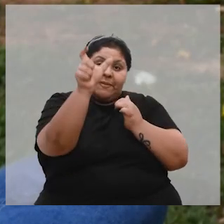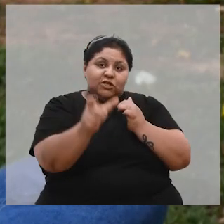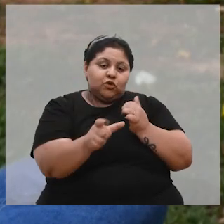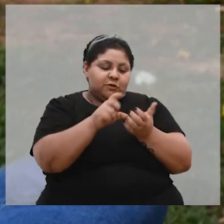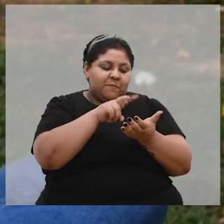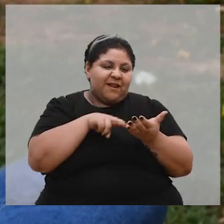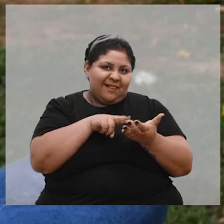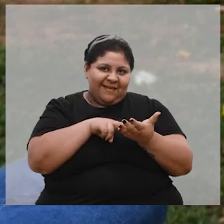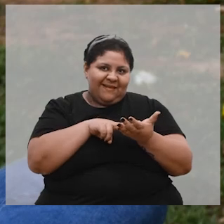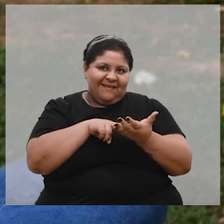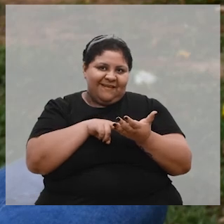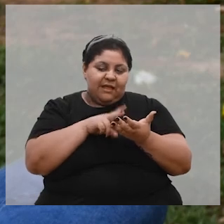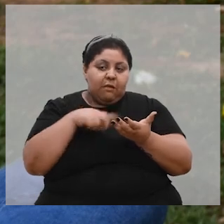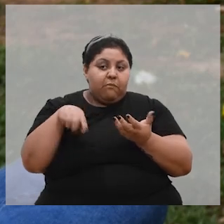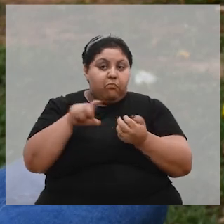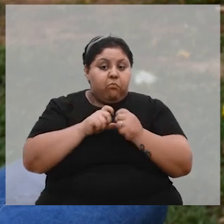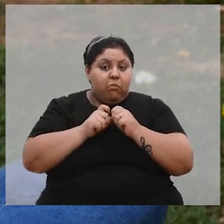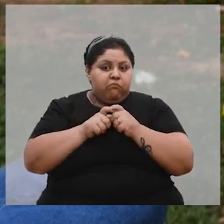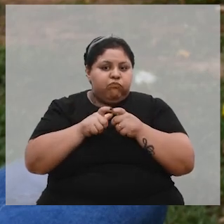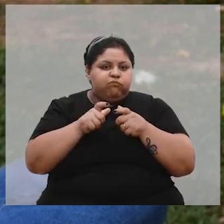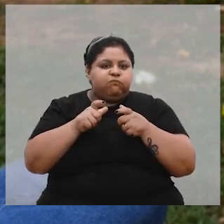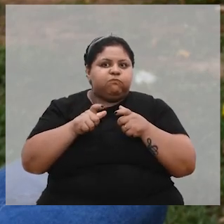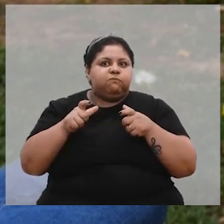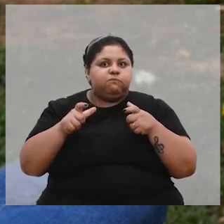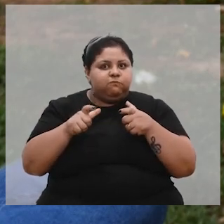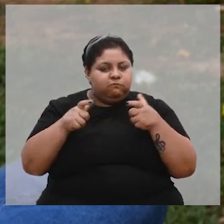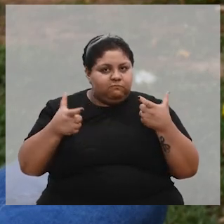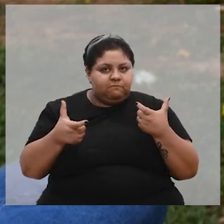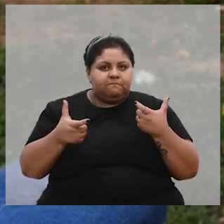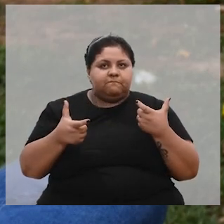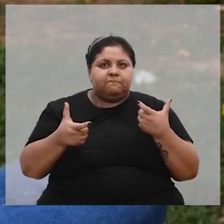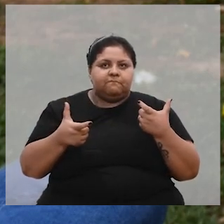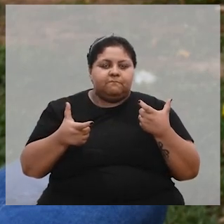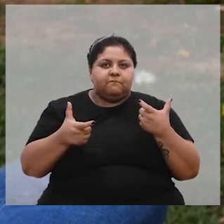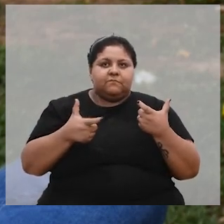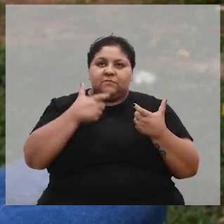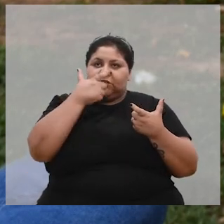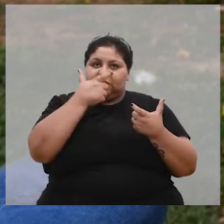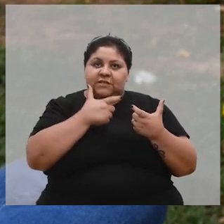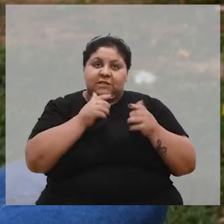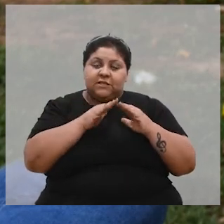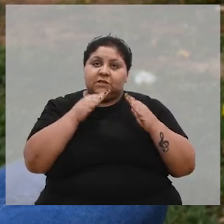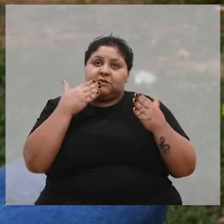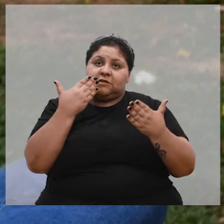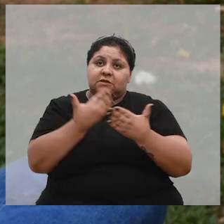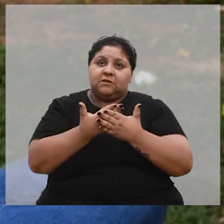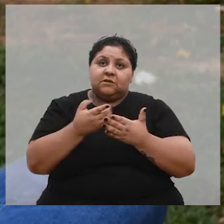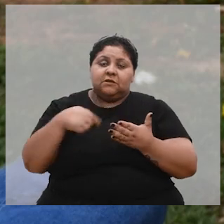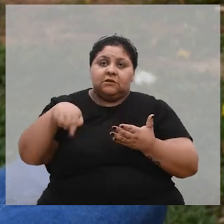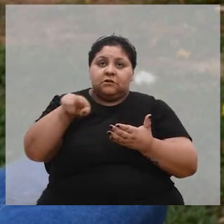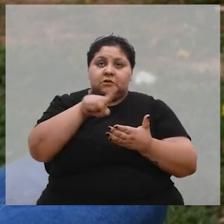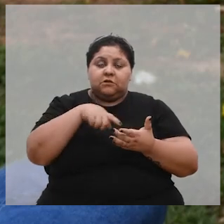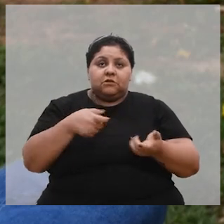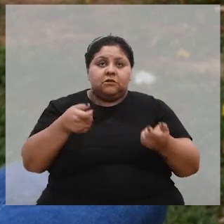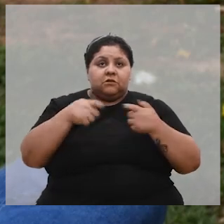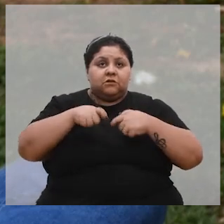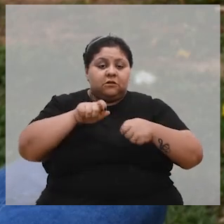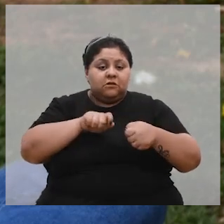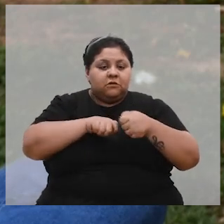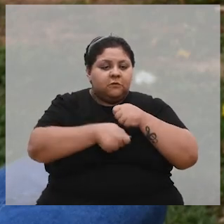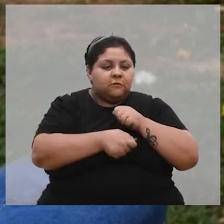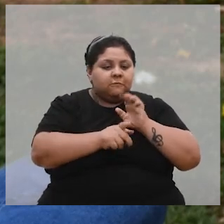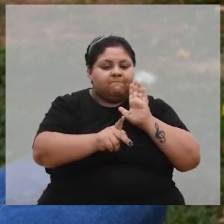tivermos leitores. E para que a gente possa ampliar essa função, digamos assim, das escolas, nós